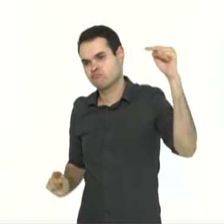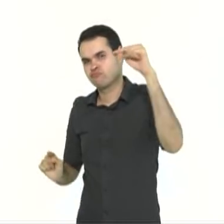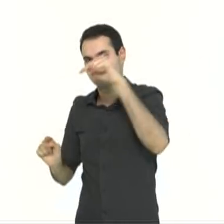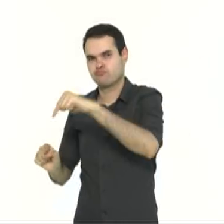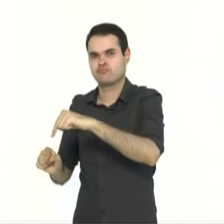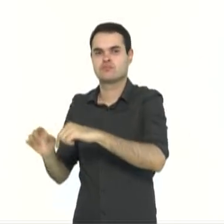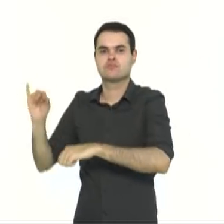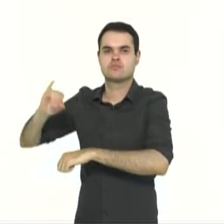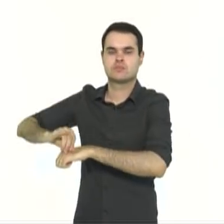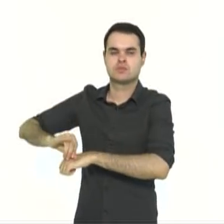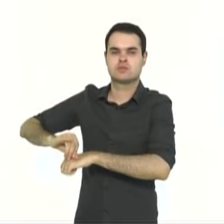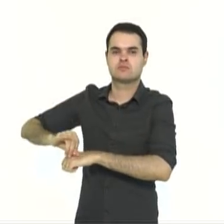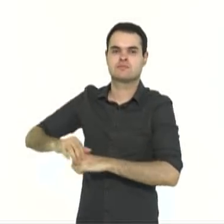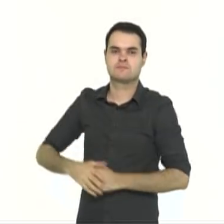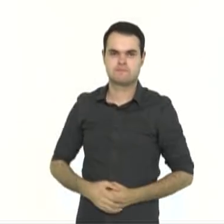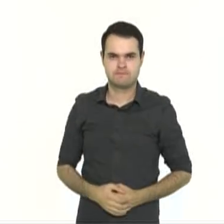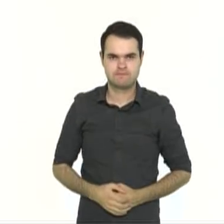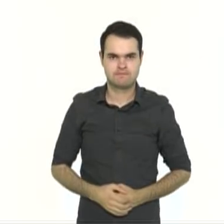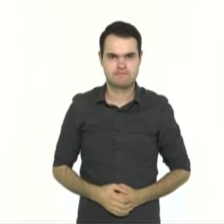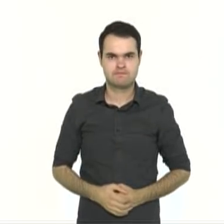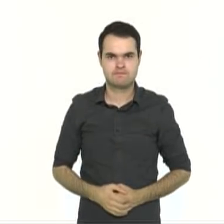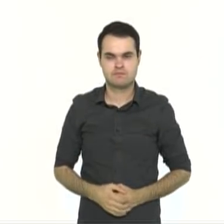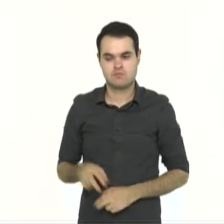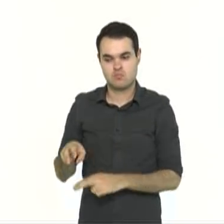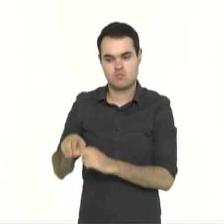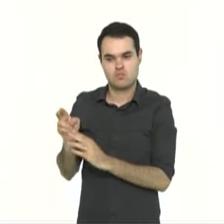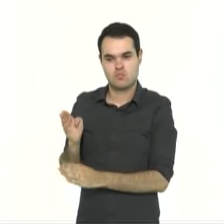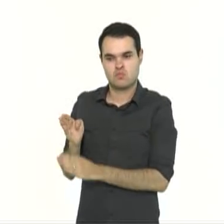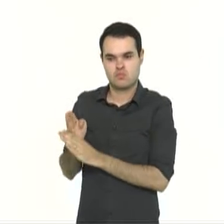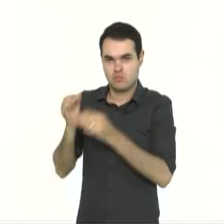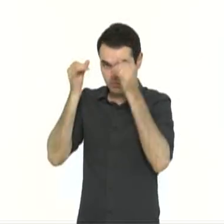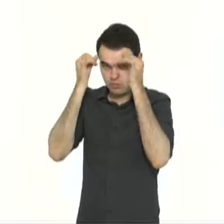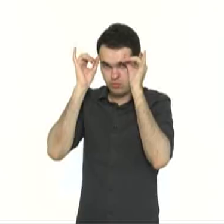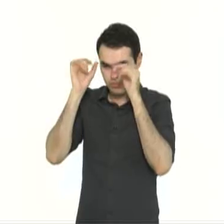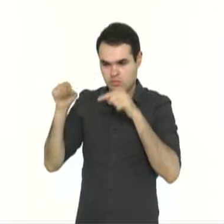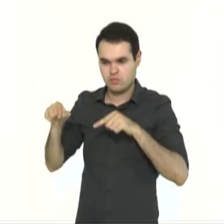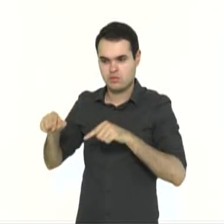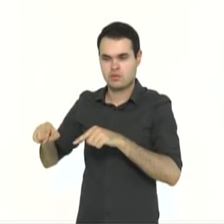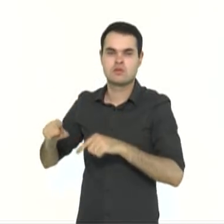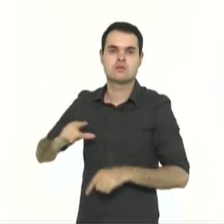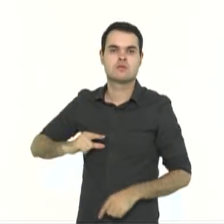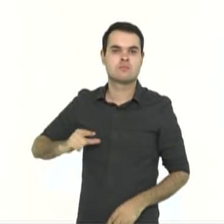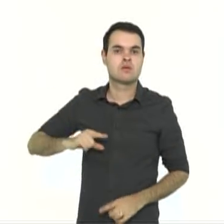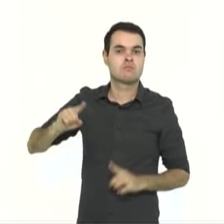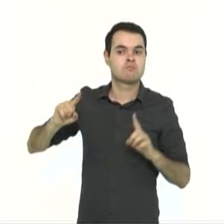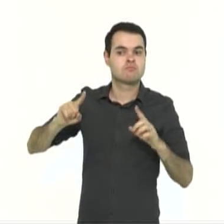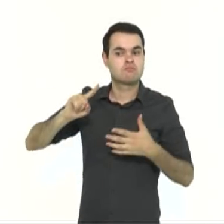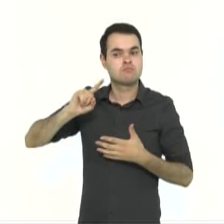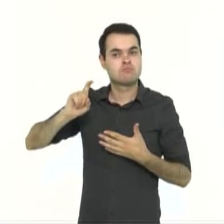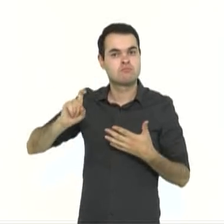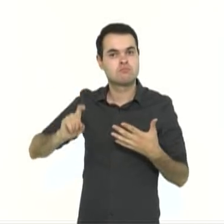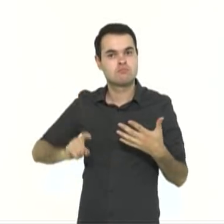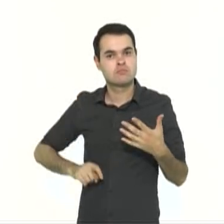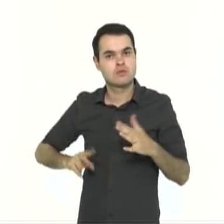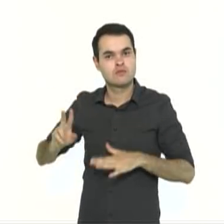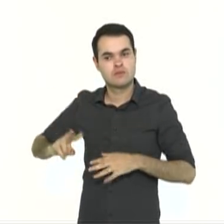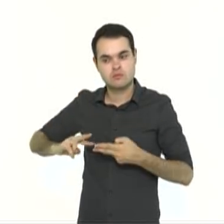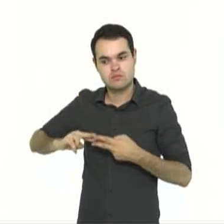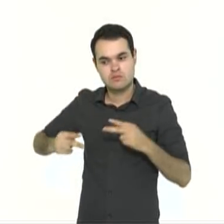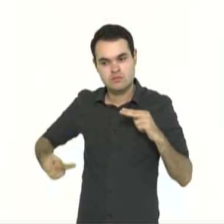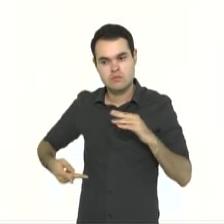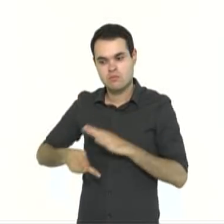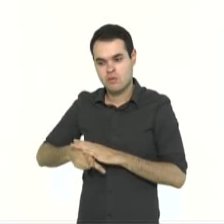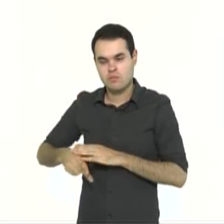a origem do gado no nosso Brasil Central e sustenta hipóteses sobre a composição genética de rebanhos e